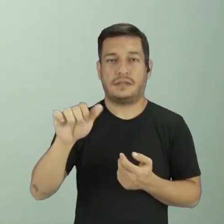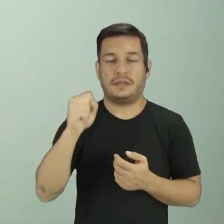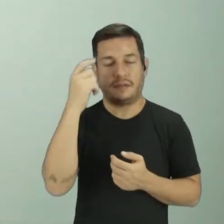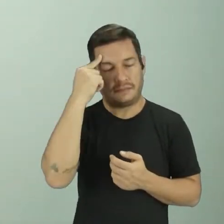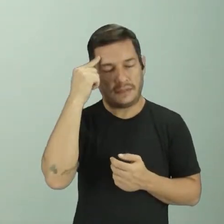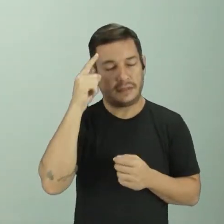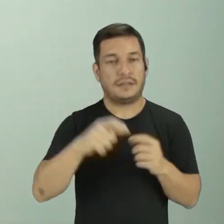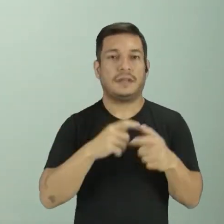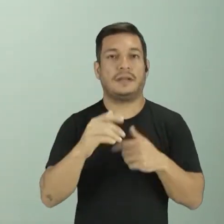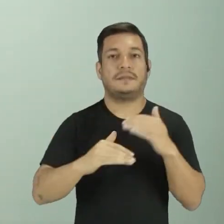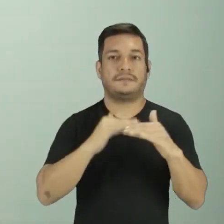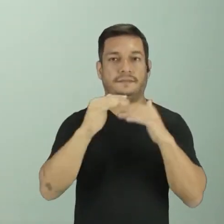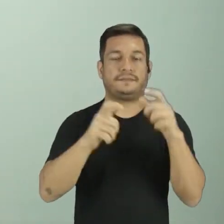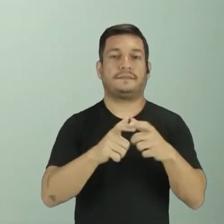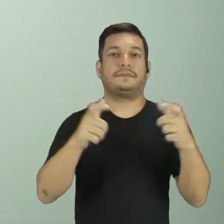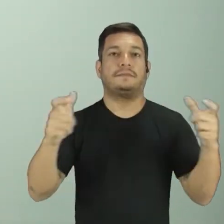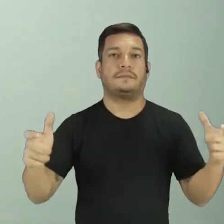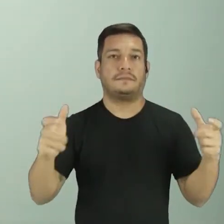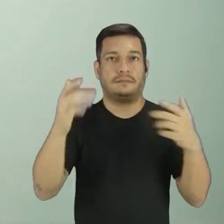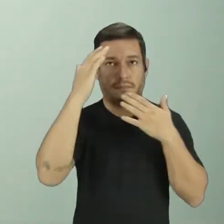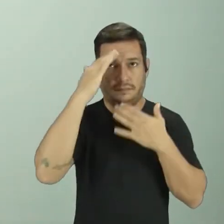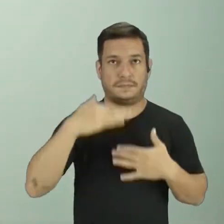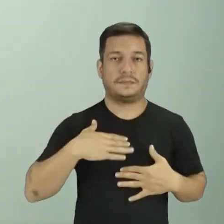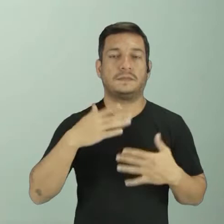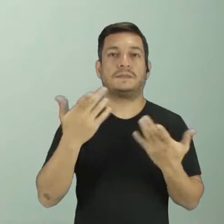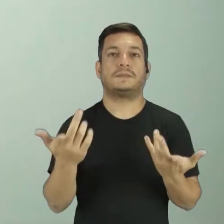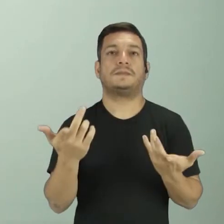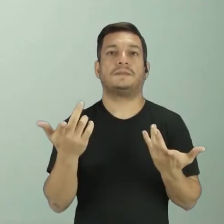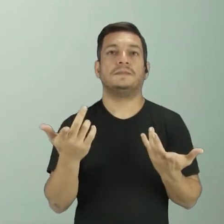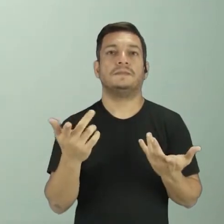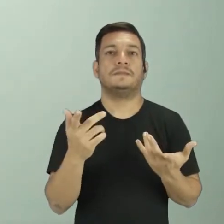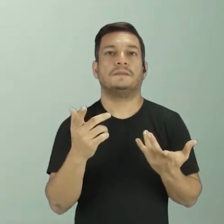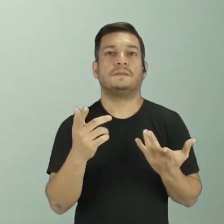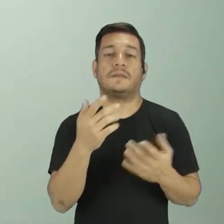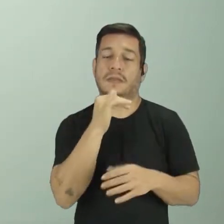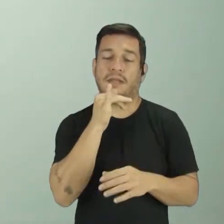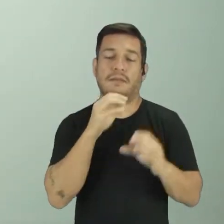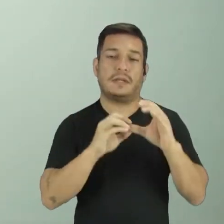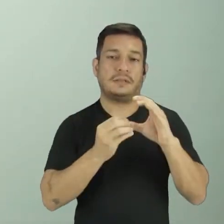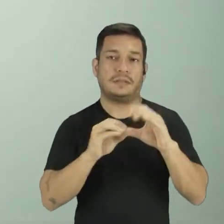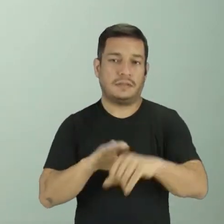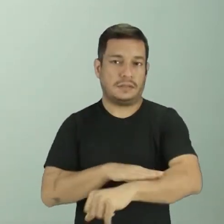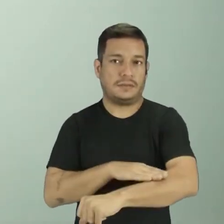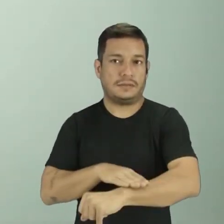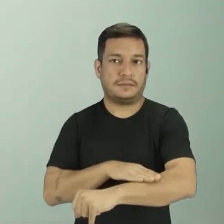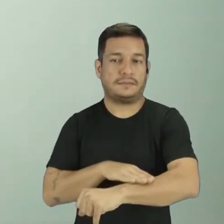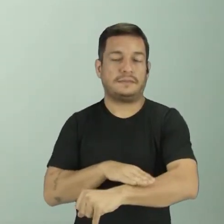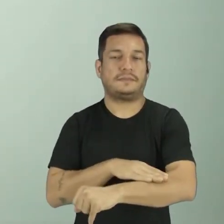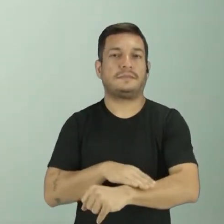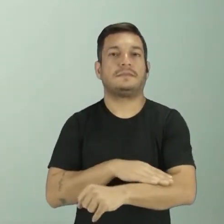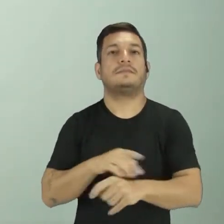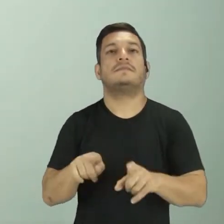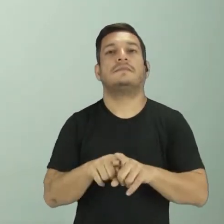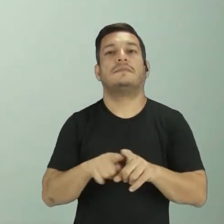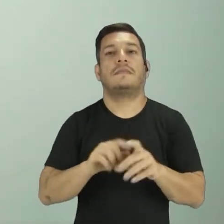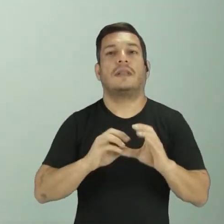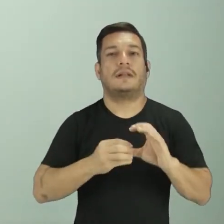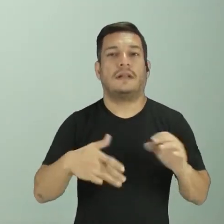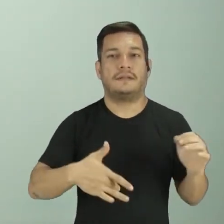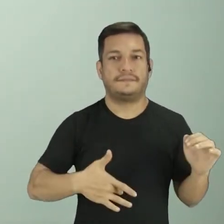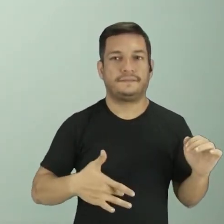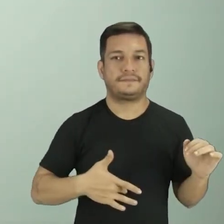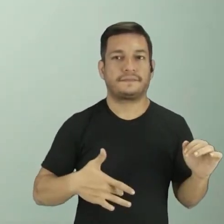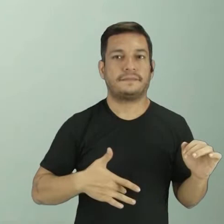pensa em crescimento do organismo, regeneração, por exemplo, as células da nossa pele, as células do